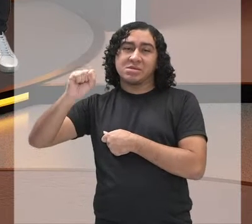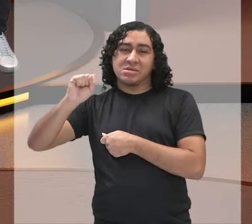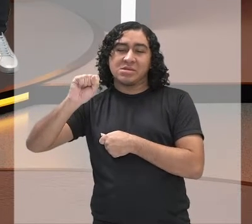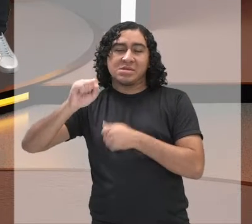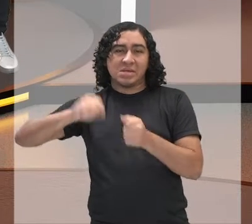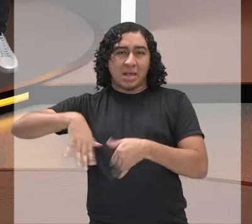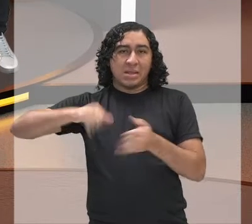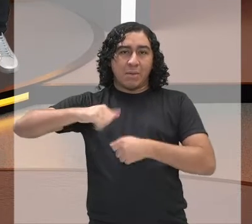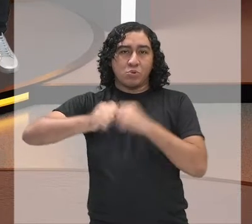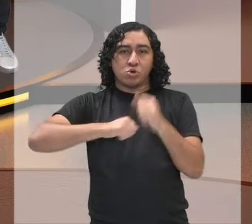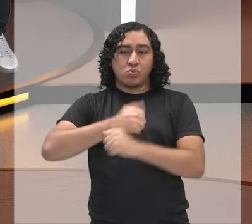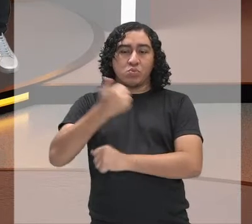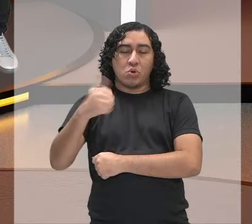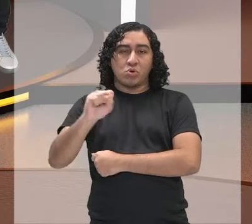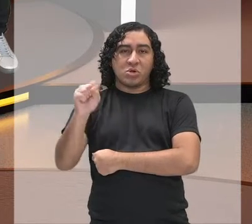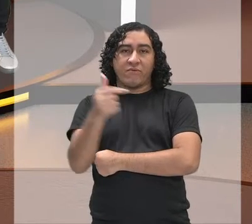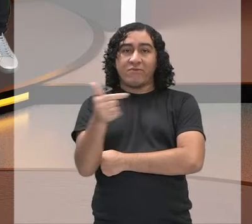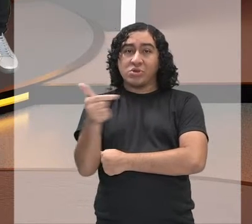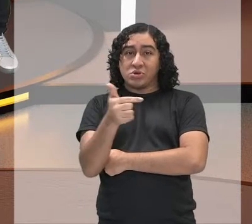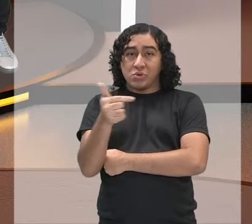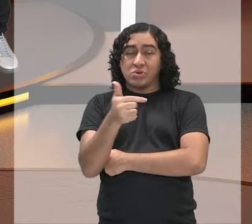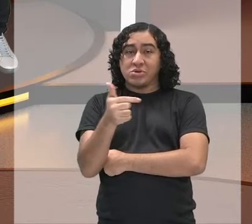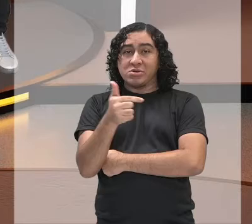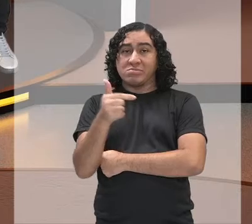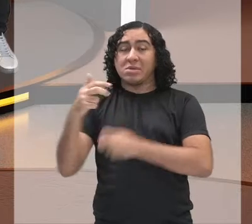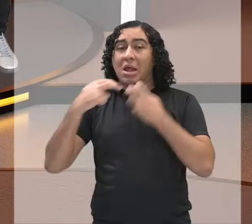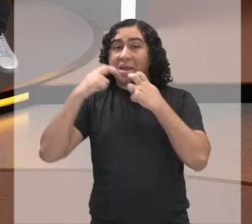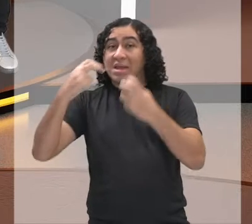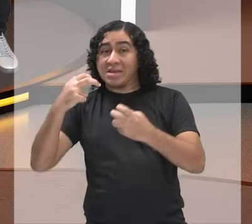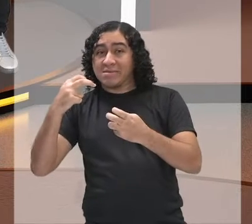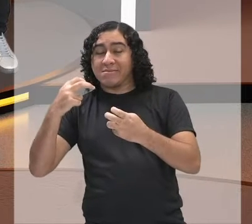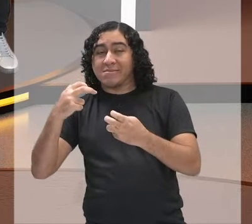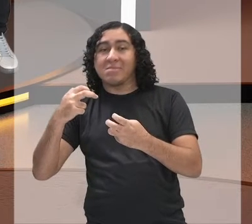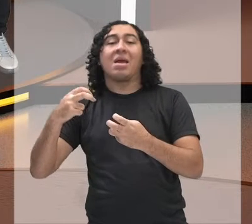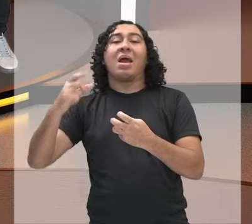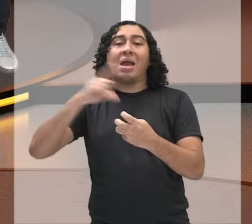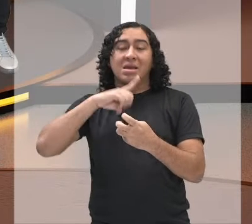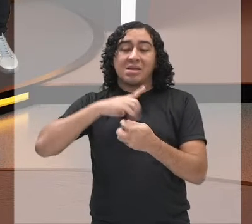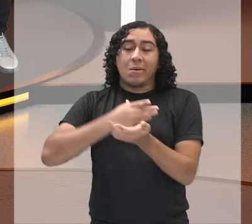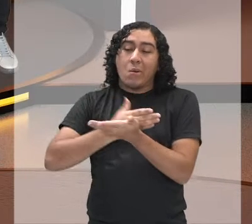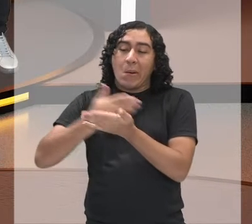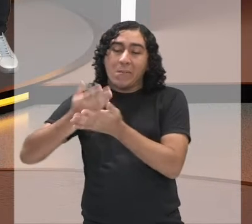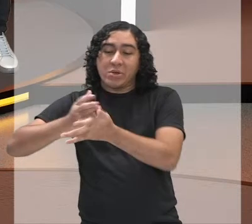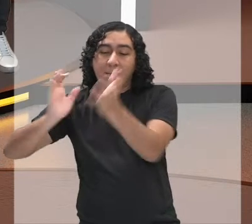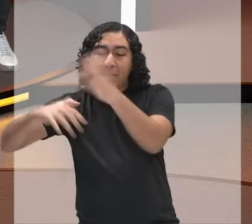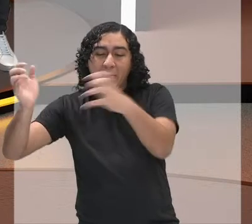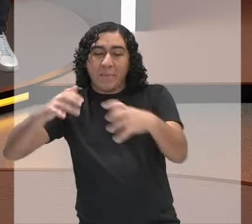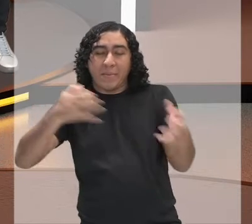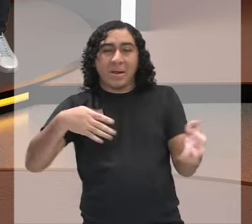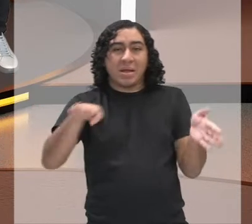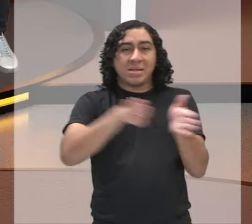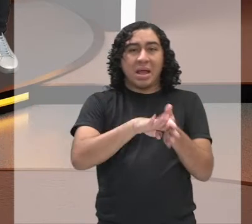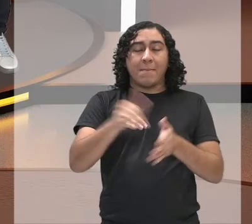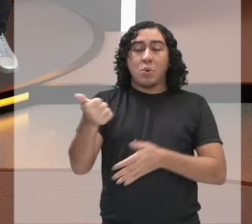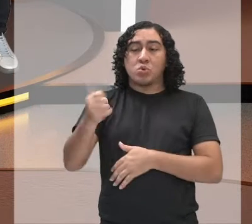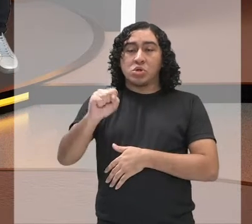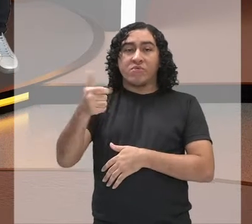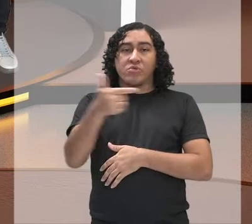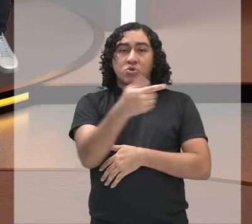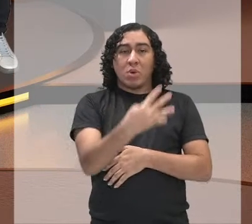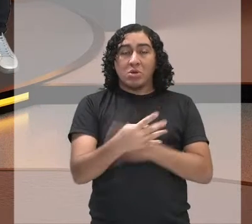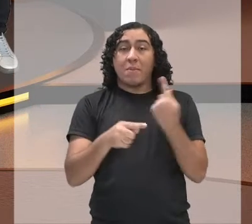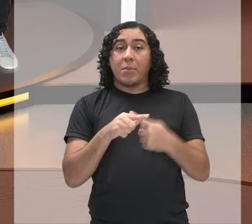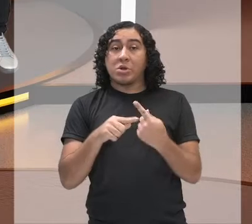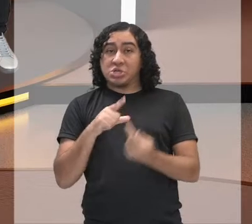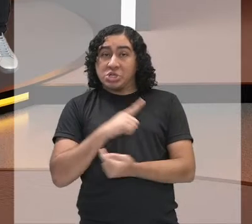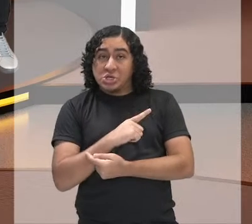e essas lutas aconteceram aí até 1824, porque não foi aceito. Tinha muito português vivendo aqui,